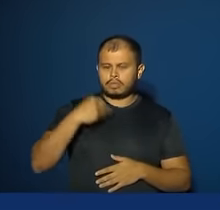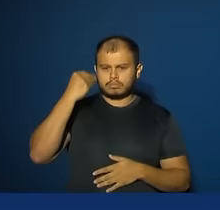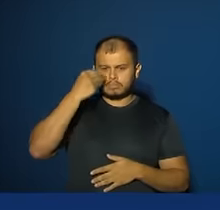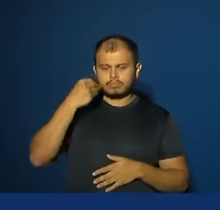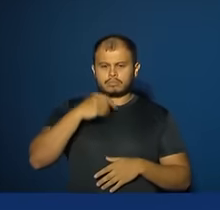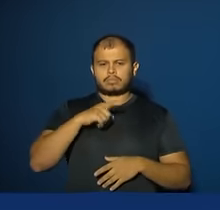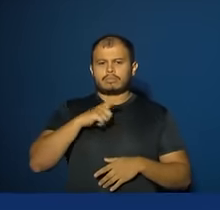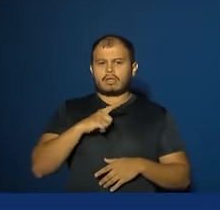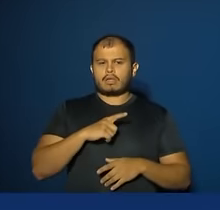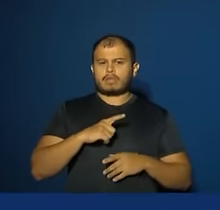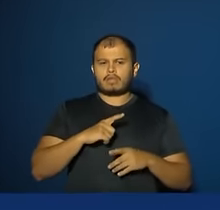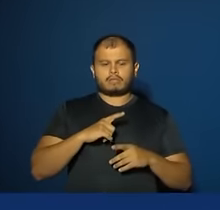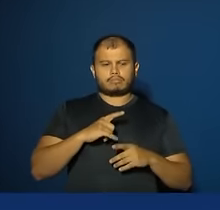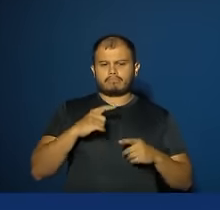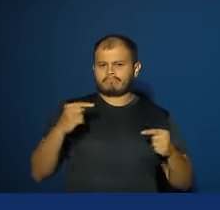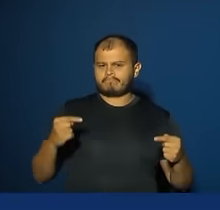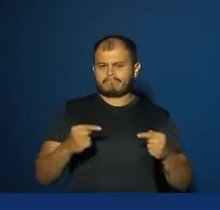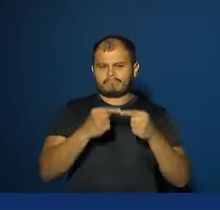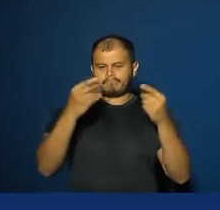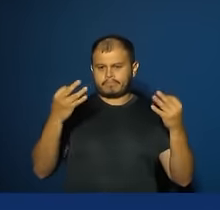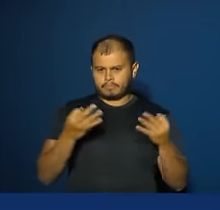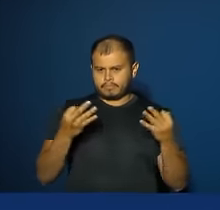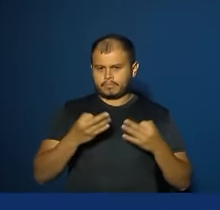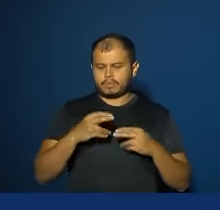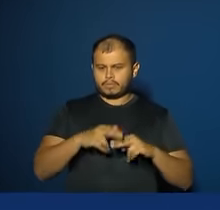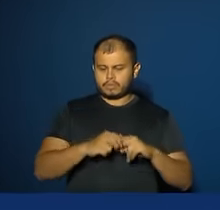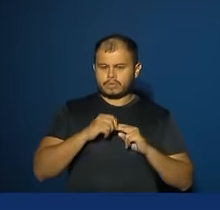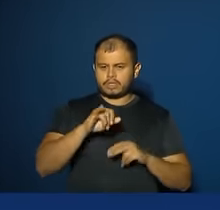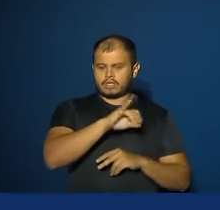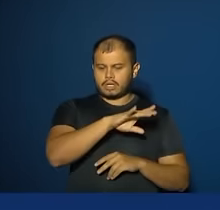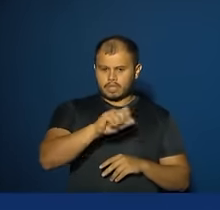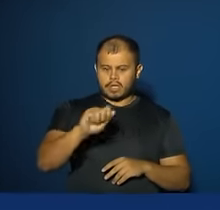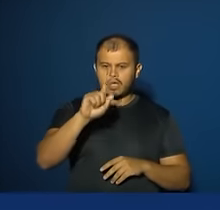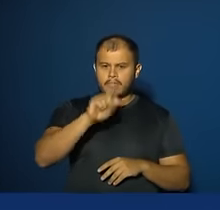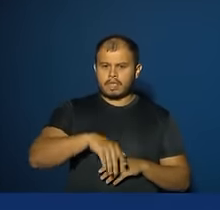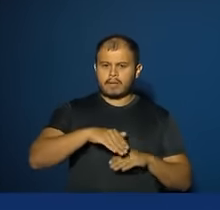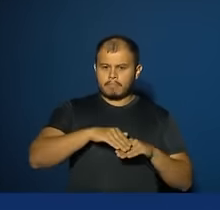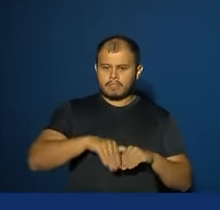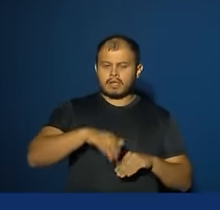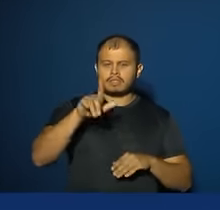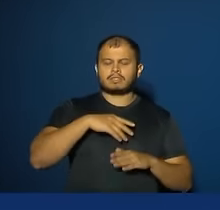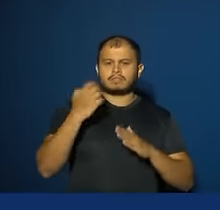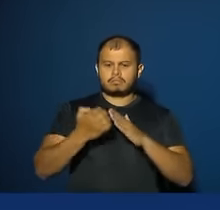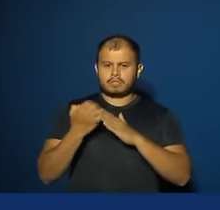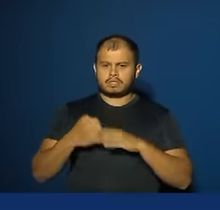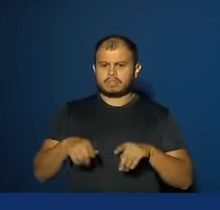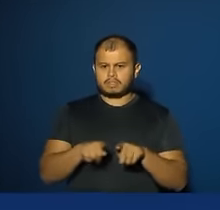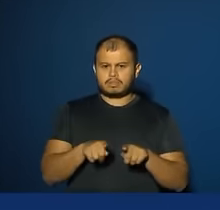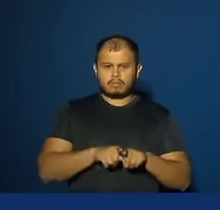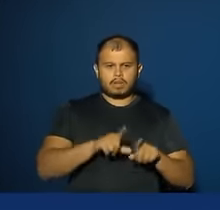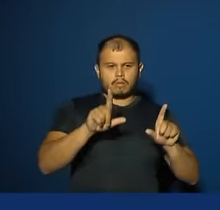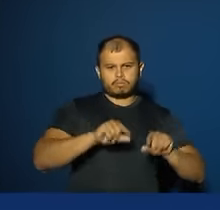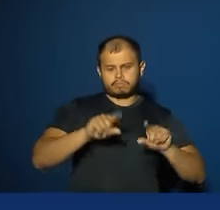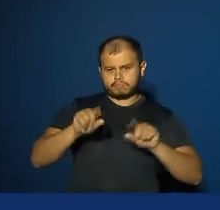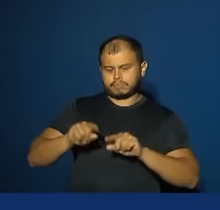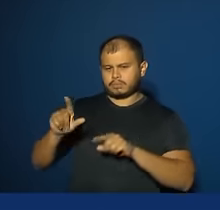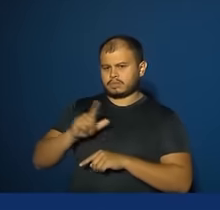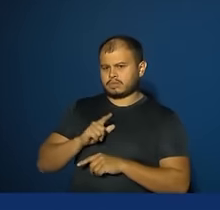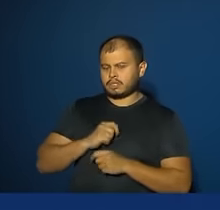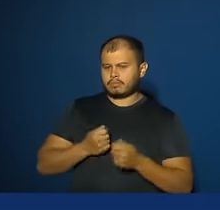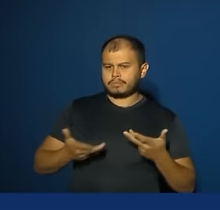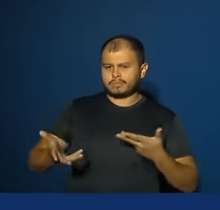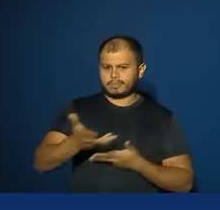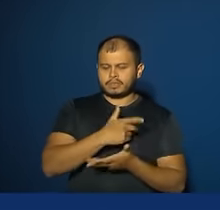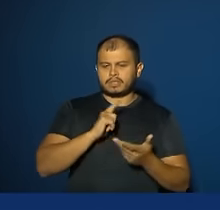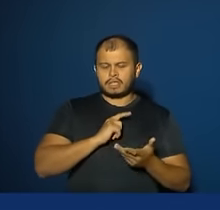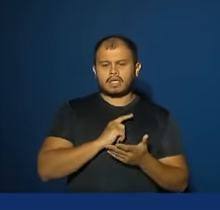empresa, acho que faz todo o sentido, né? Então, acho que a questão de AI é muito mais empresa a empresa e muito menos setor a setor, apesar de eu concordar com o Caldas,